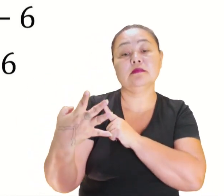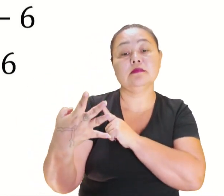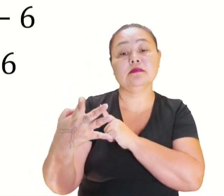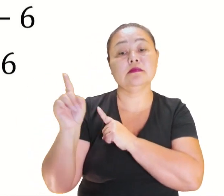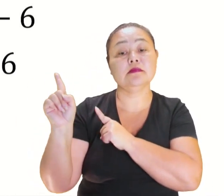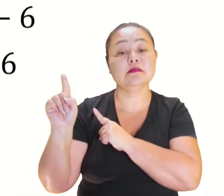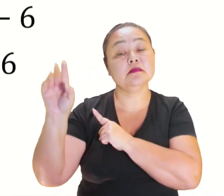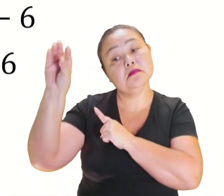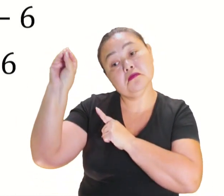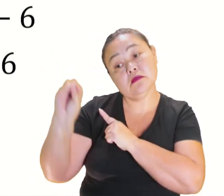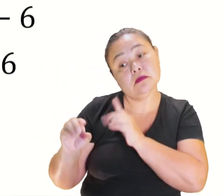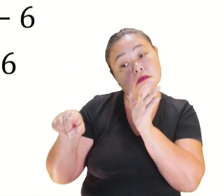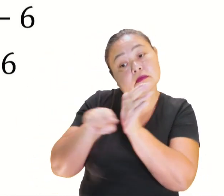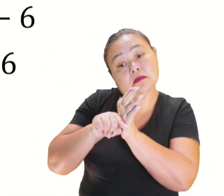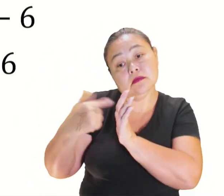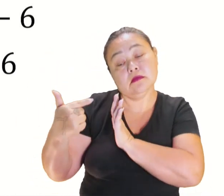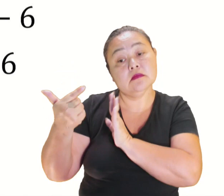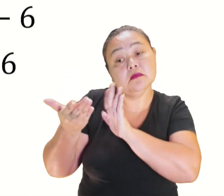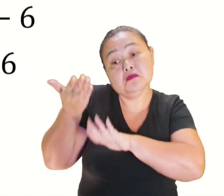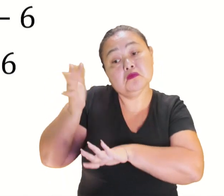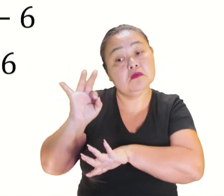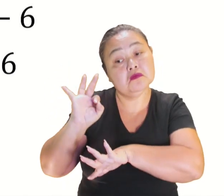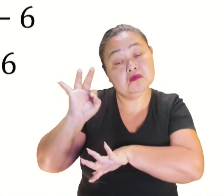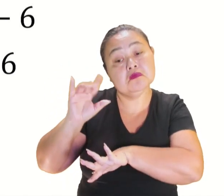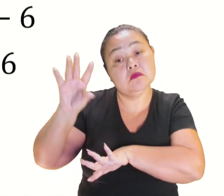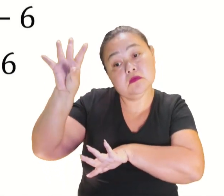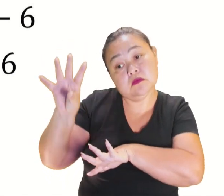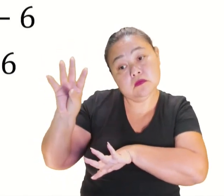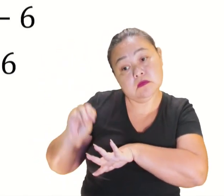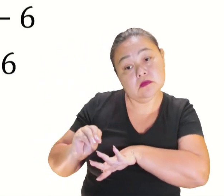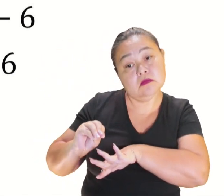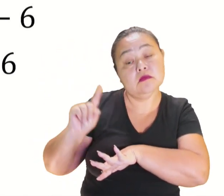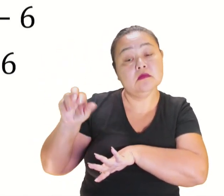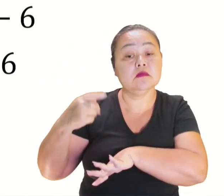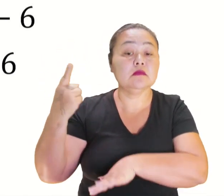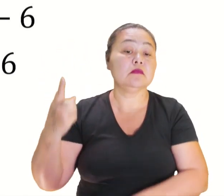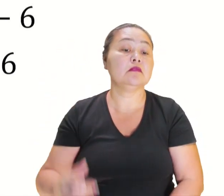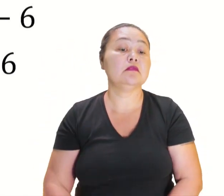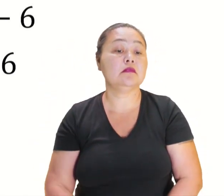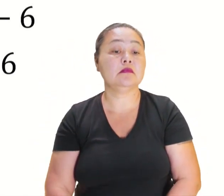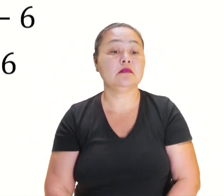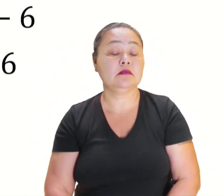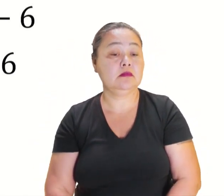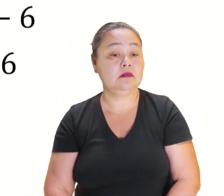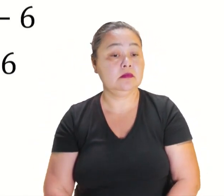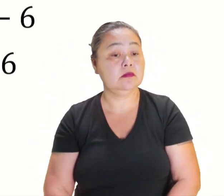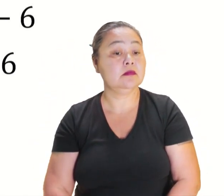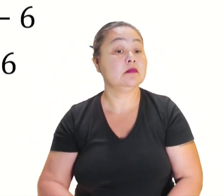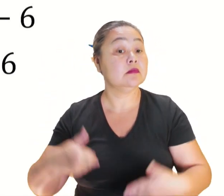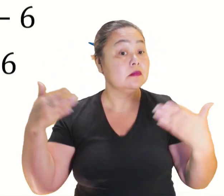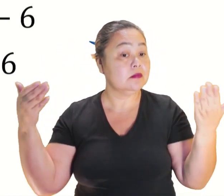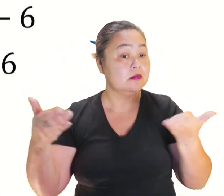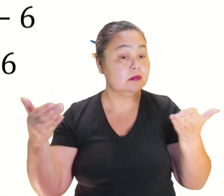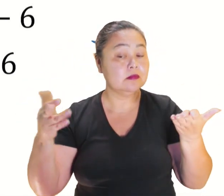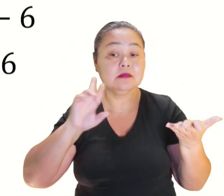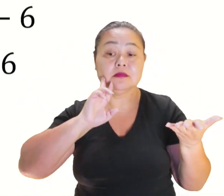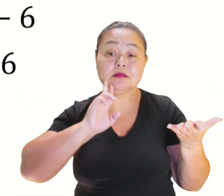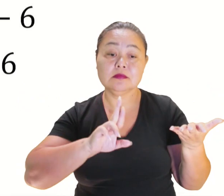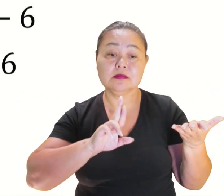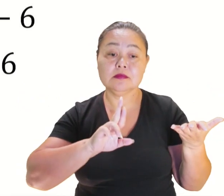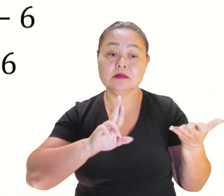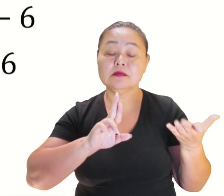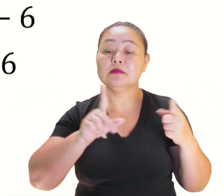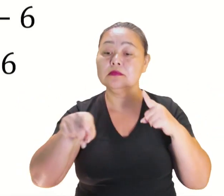E aqui só desce o menos 2, porque não tem expoente, ou melhor, expoente 1 é ele mesmo, né? Beleza. Agora podemos resolver